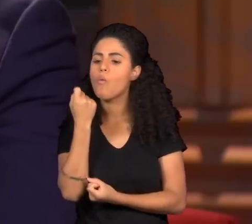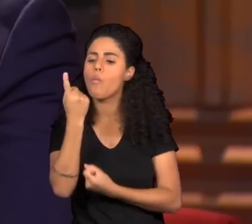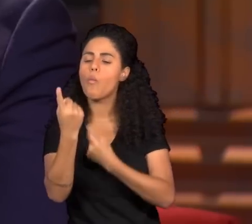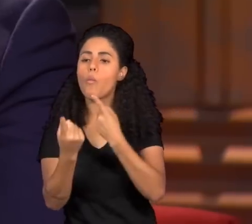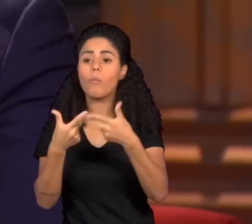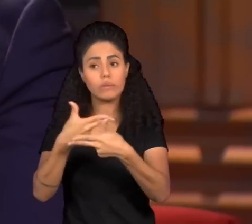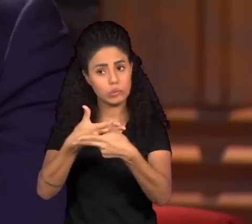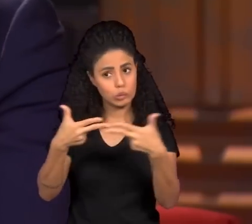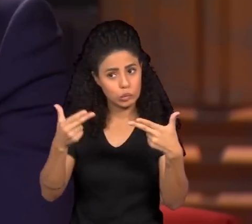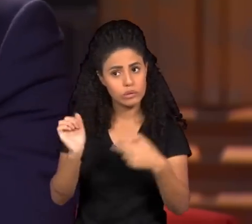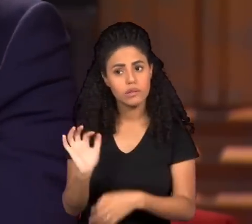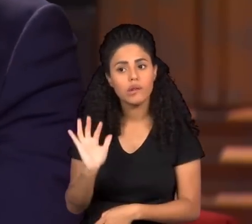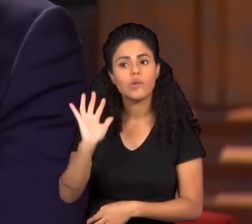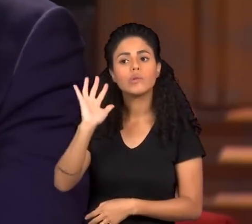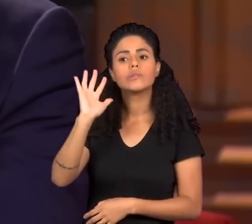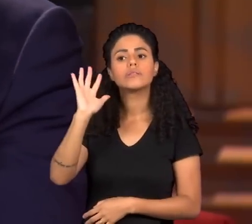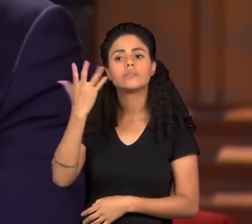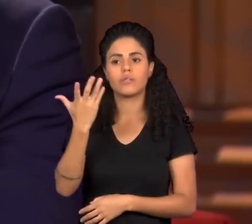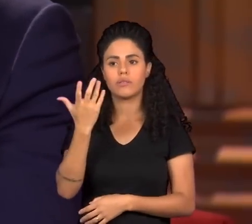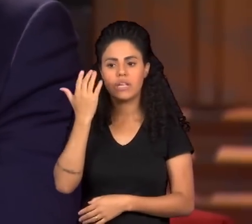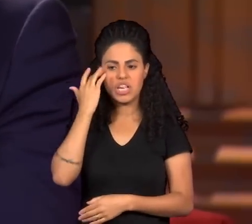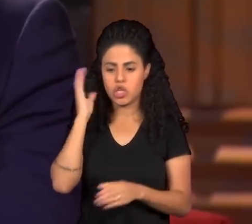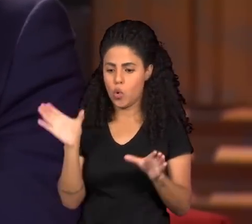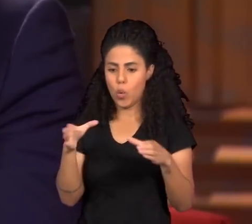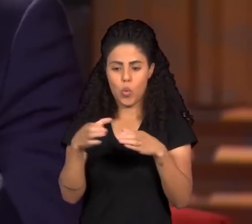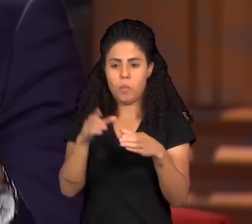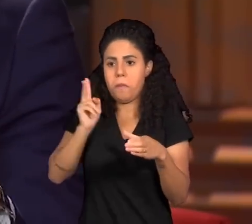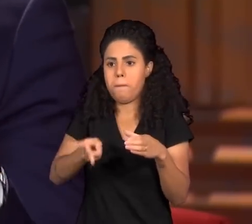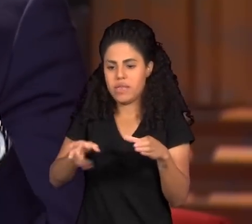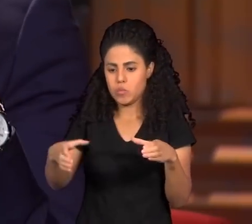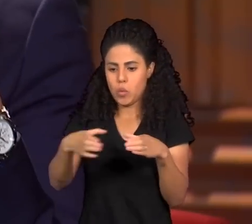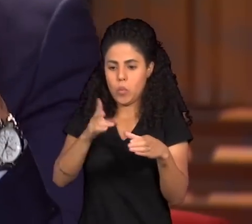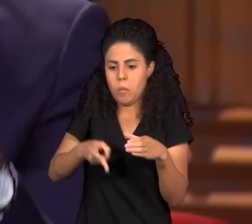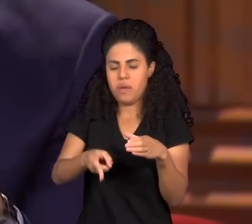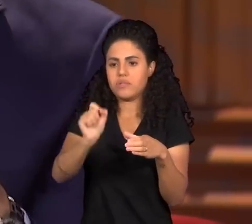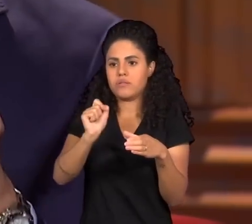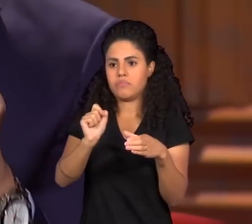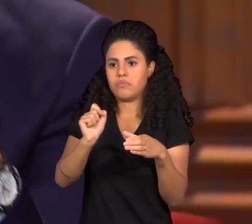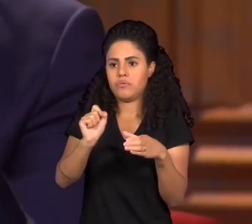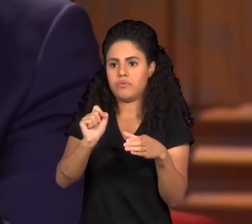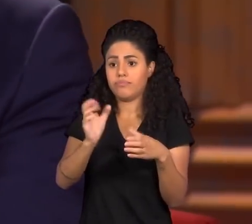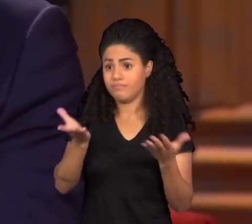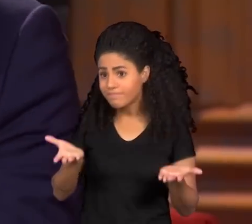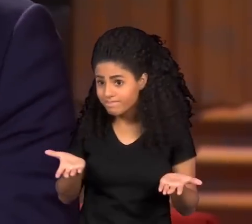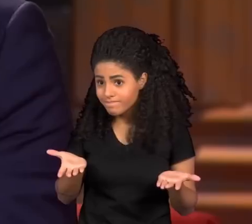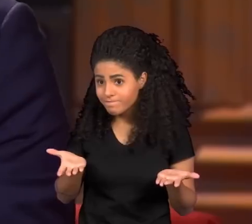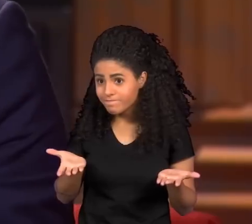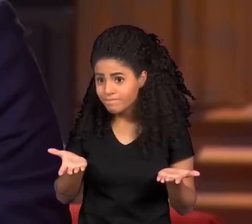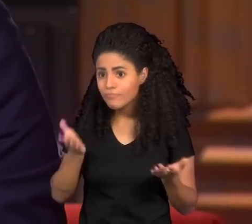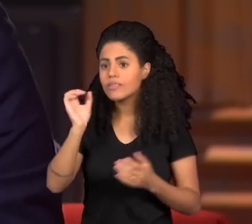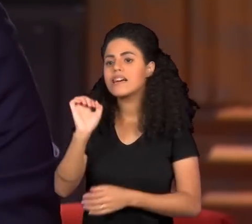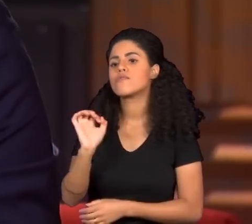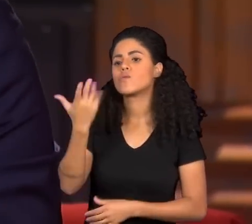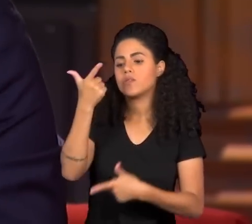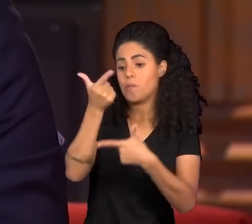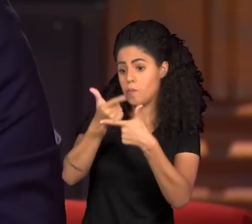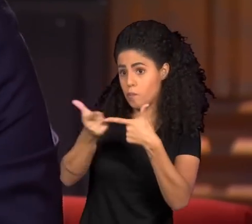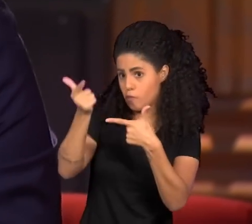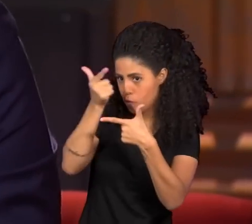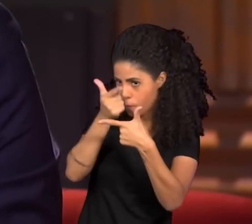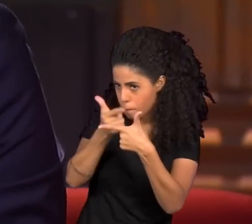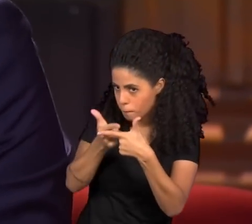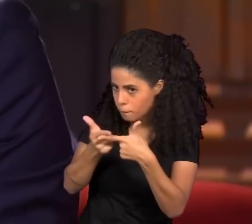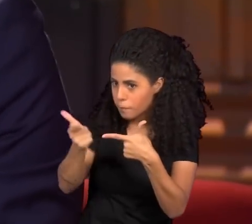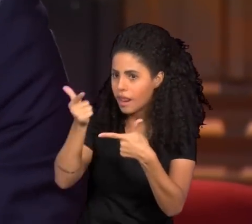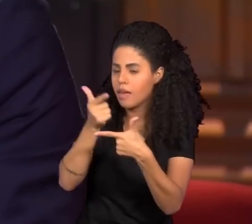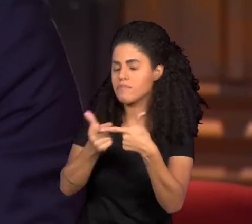igreja, que hoje houve uma generalização. Então, exatamente, que houveram